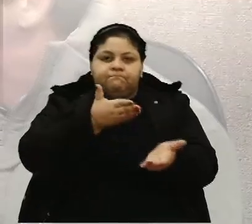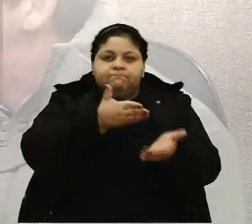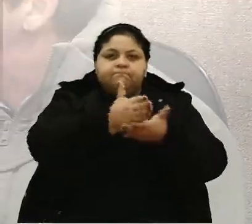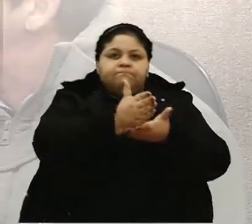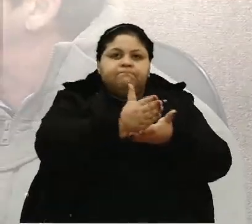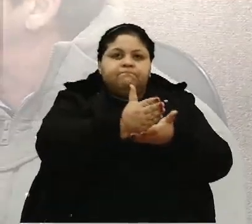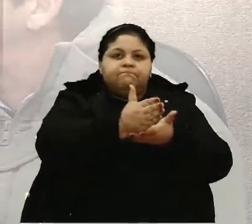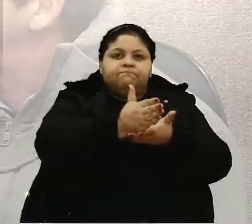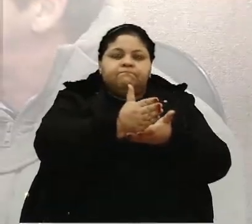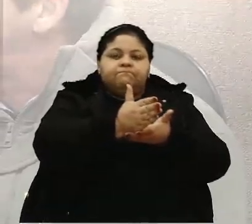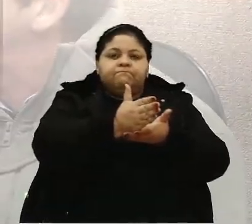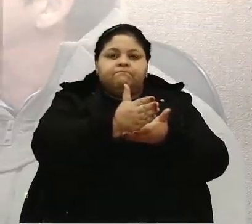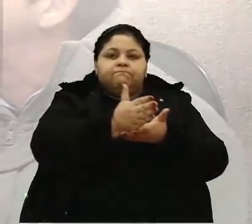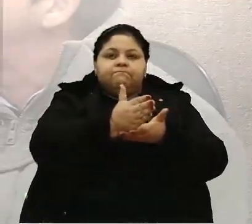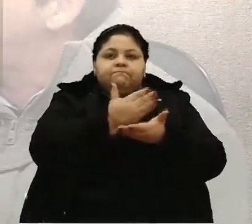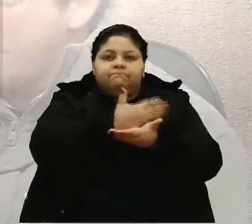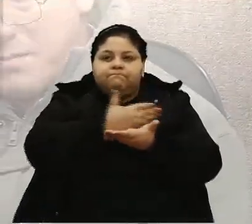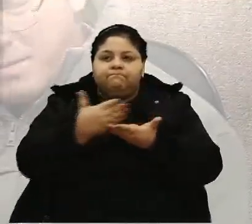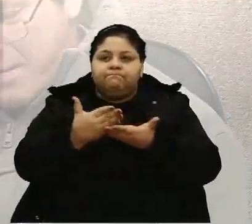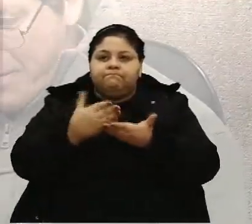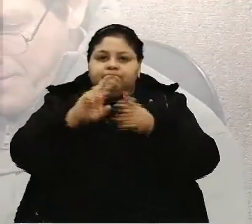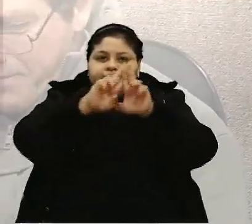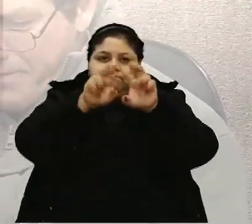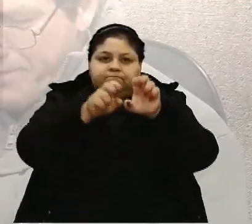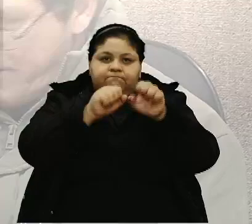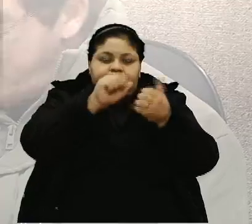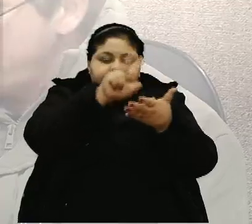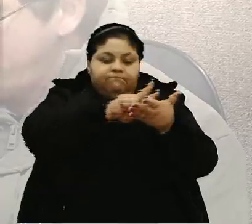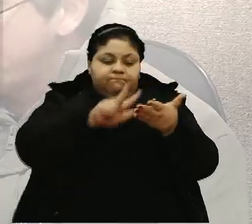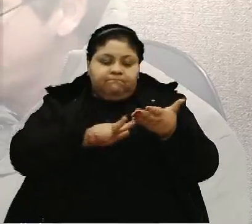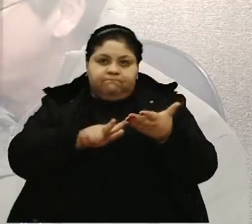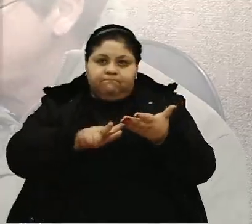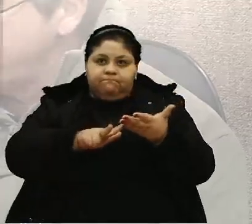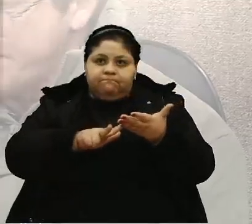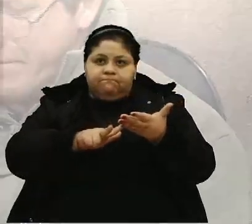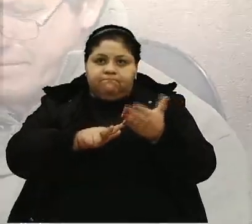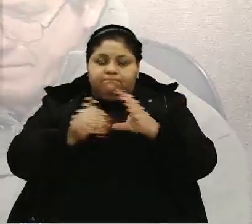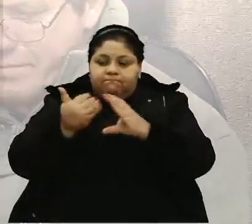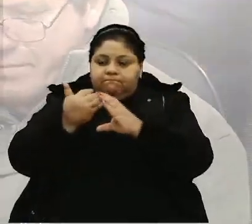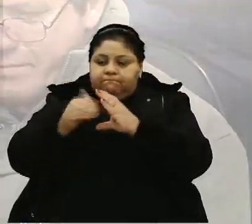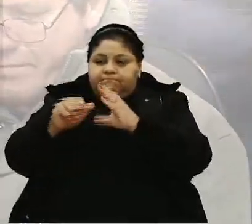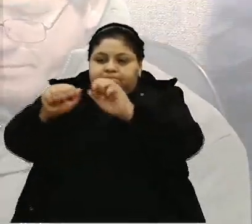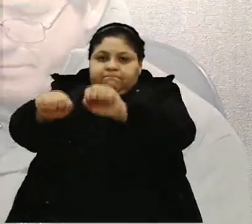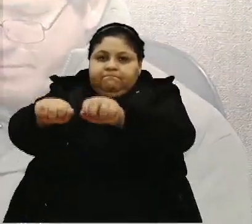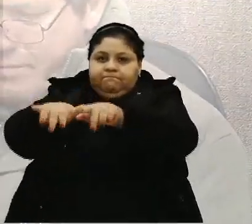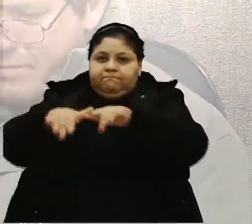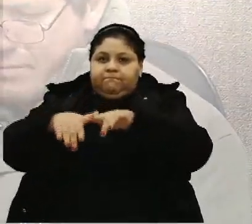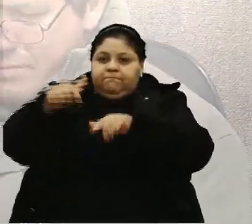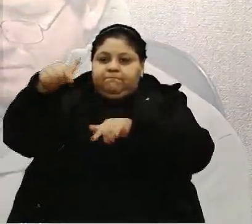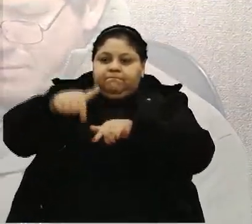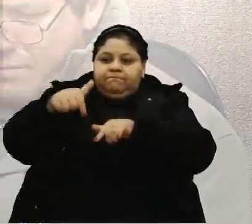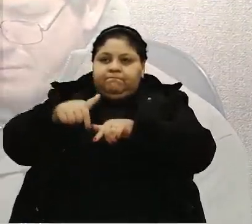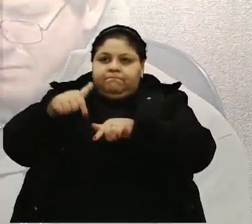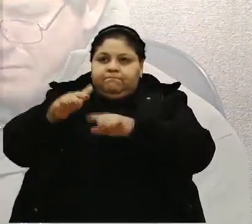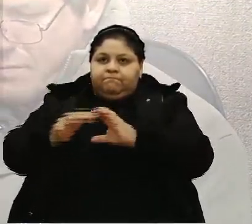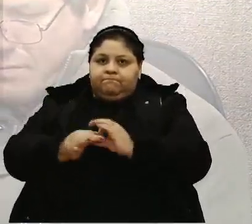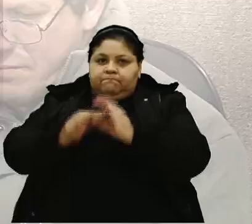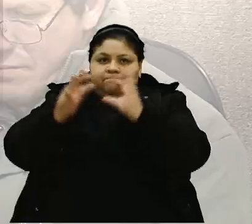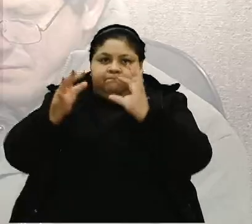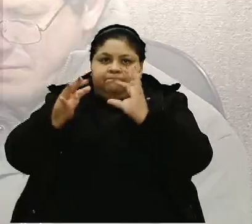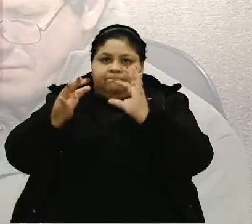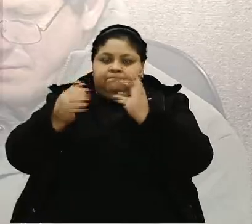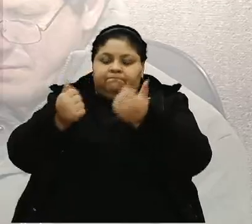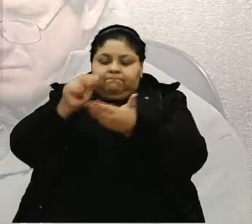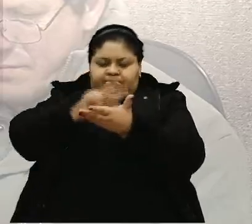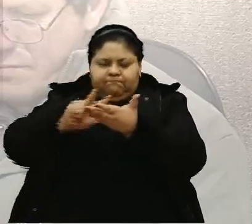à proposição em tela, submetendo ao soberano plenário desta Casa Legislativa para sua